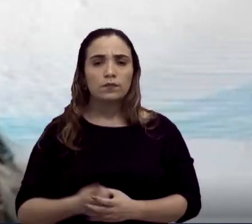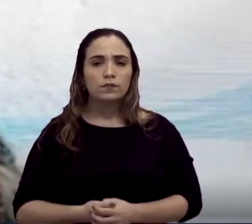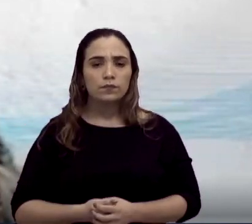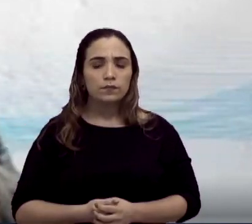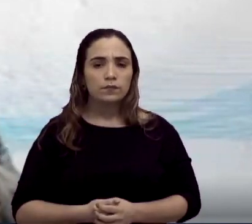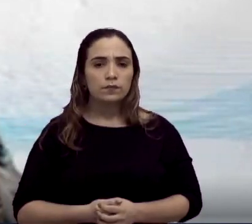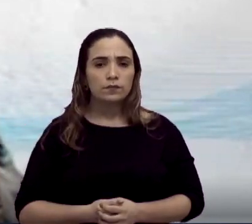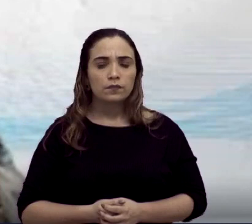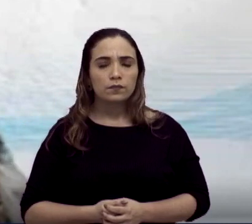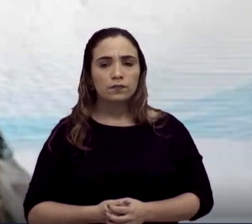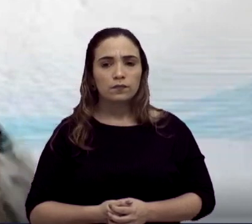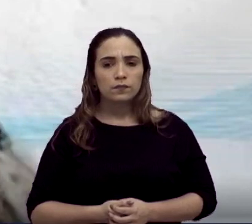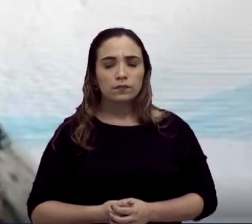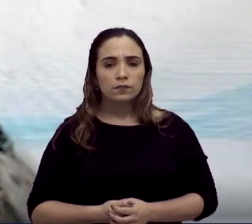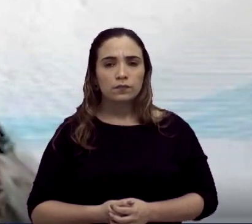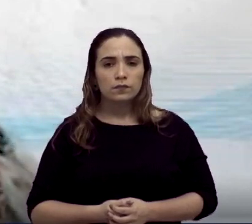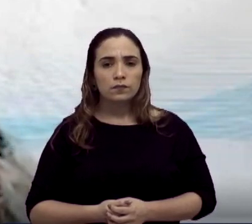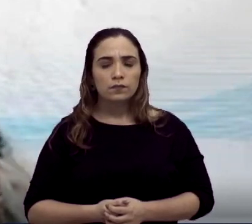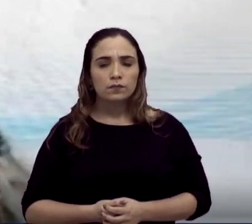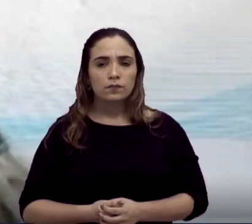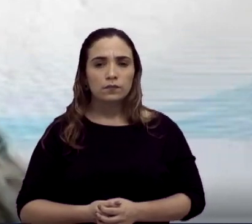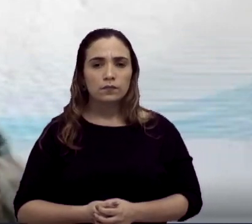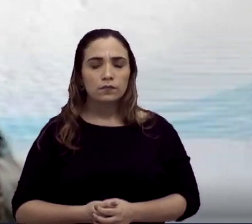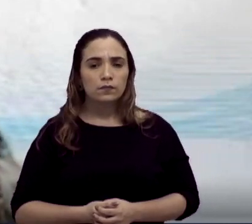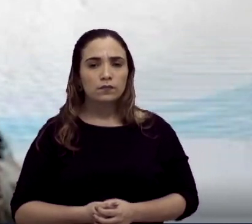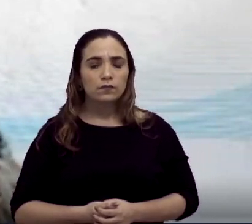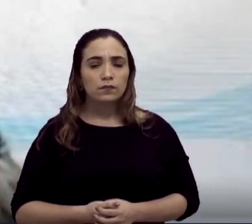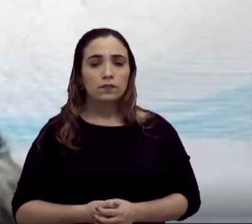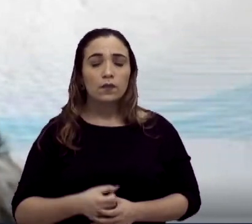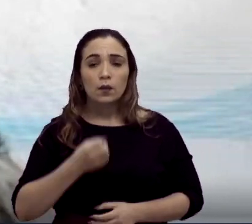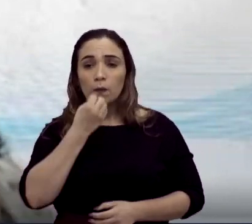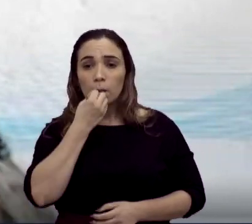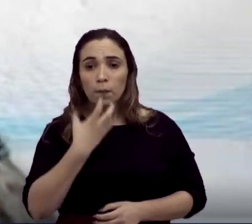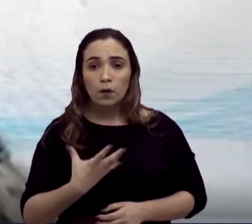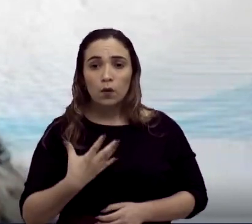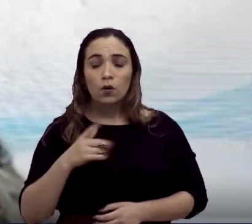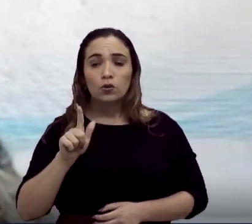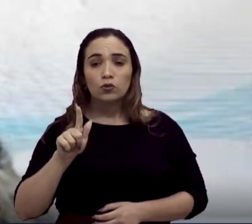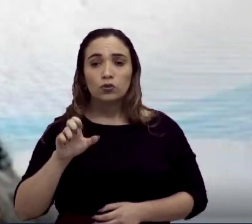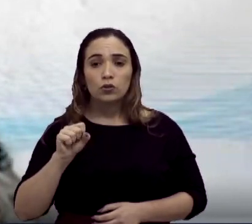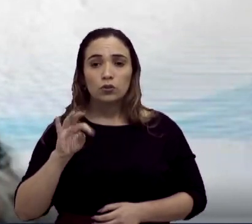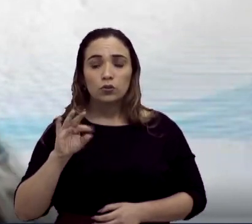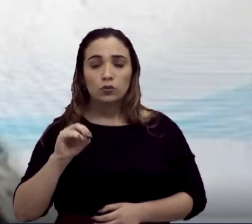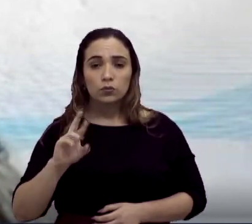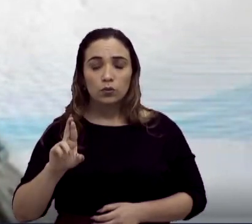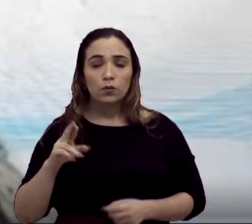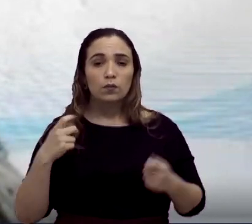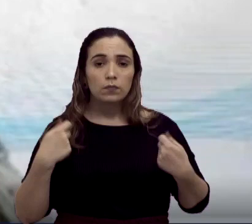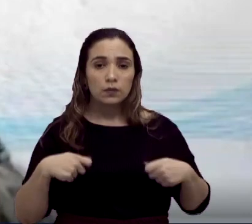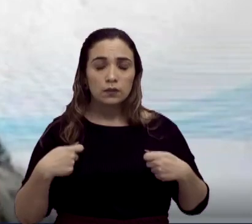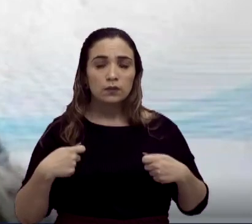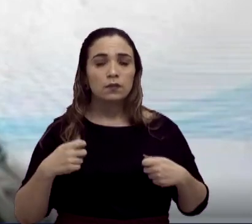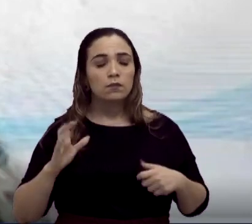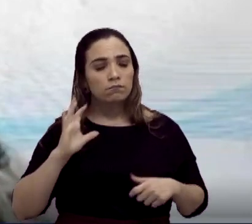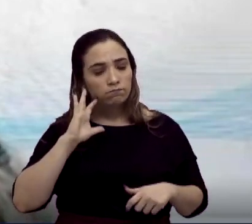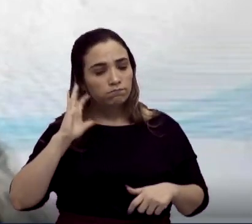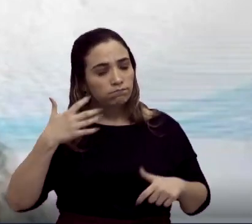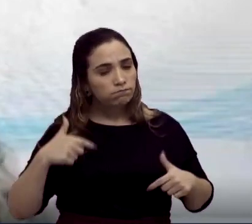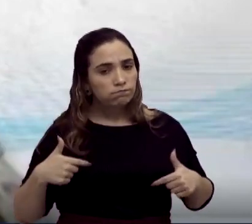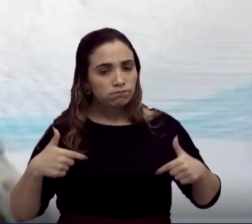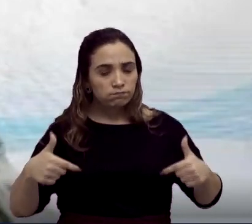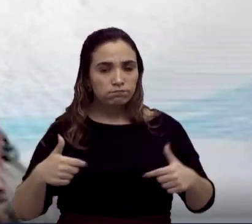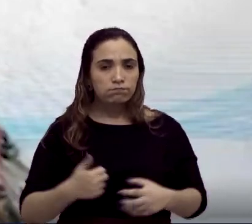não erra quem não tenta, certo? Então, um bom gestor, ele tem que arriscar e tem que saber